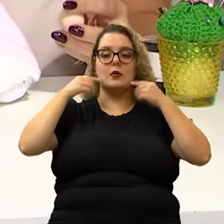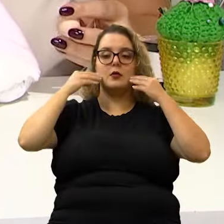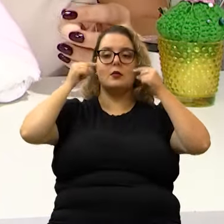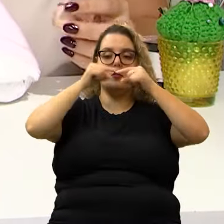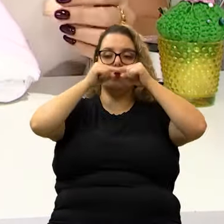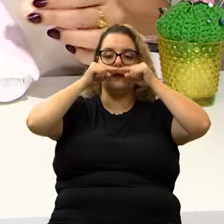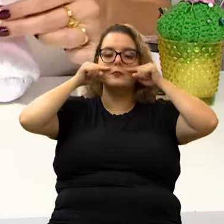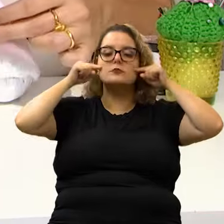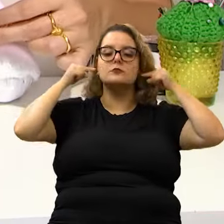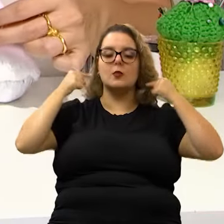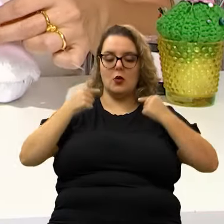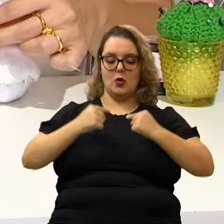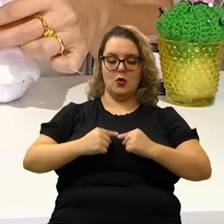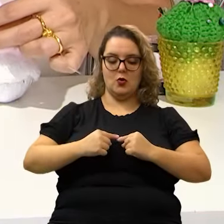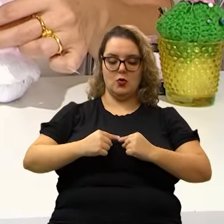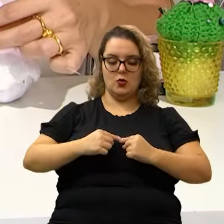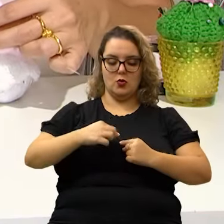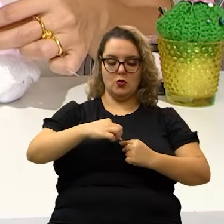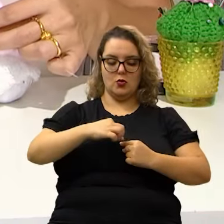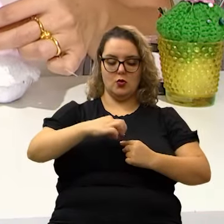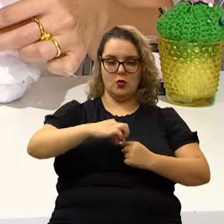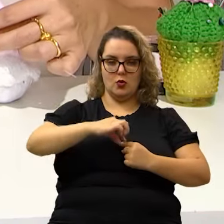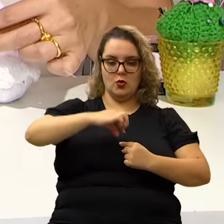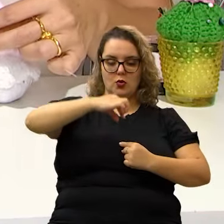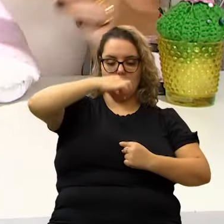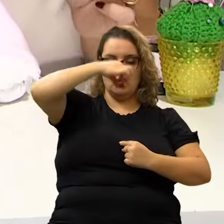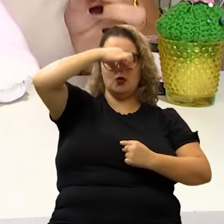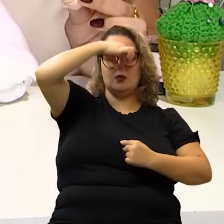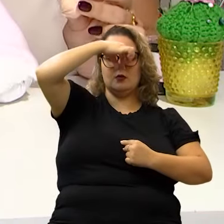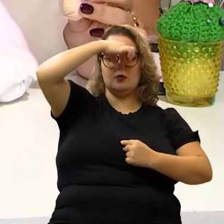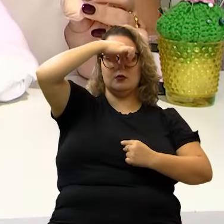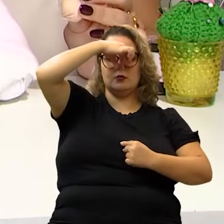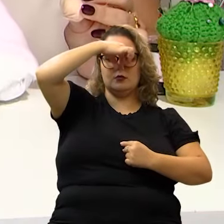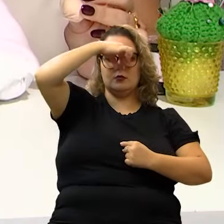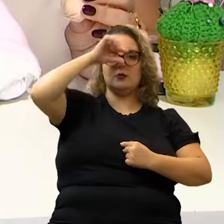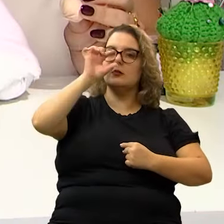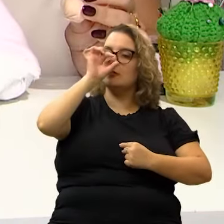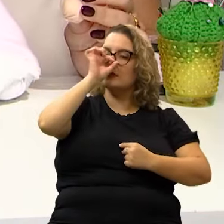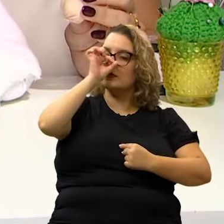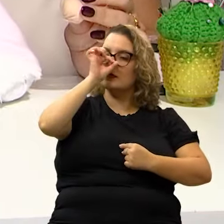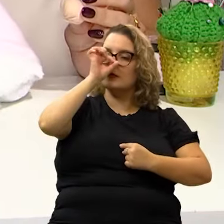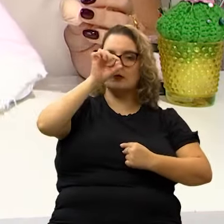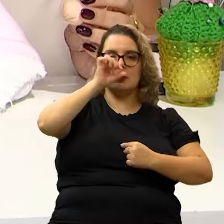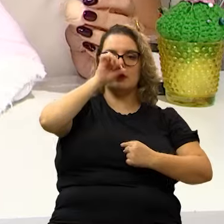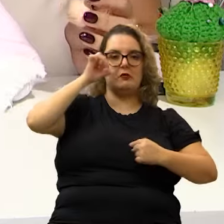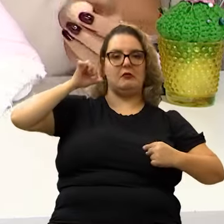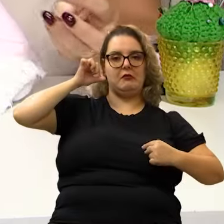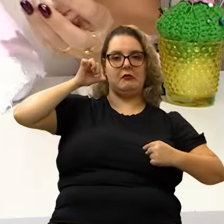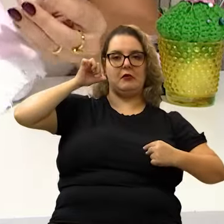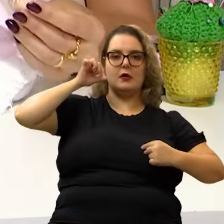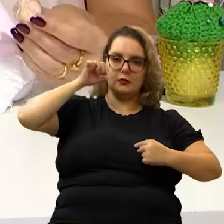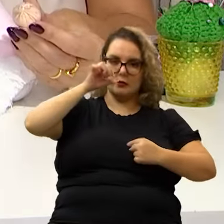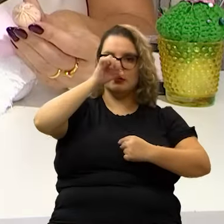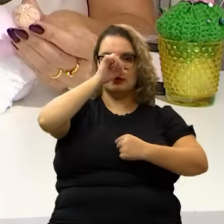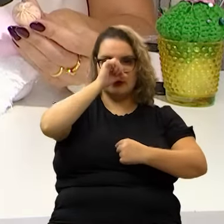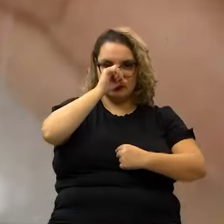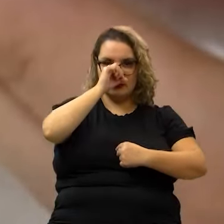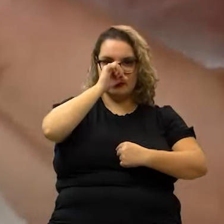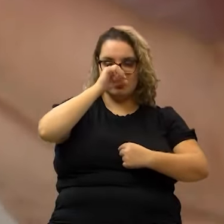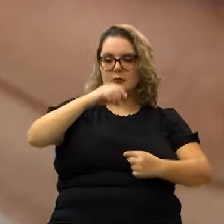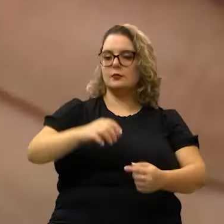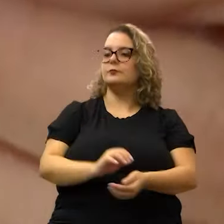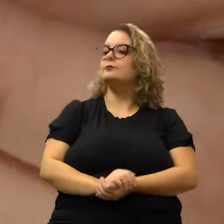da barba, mediu pra poder pra colocar... posicionar o narizinho. Posicionar o nariz, pra Exatamente. Não ficar torto. Aí, eu vou passar,